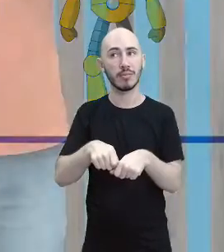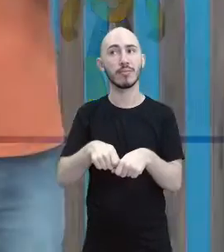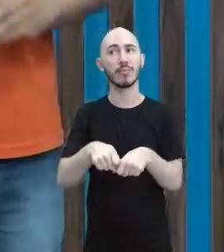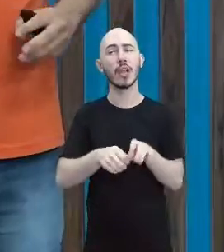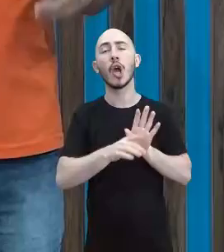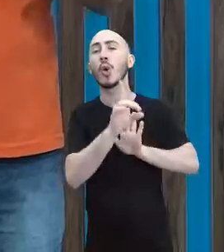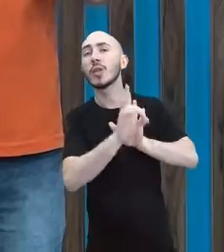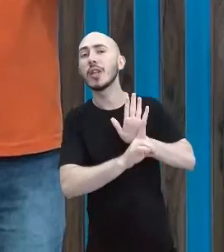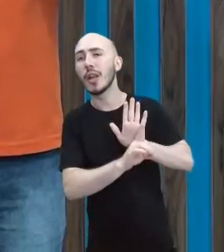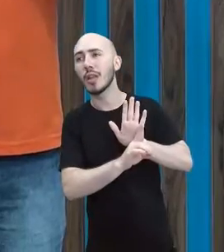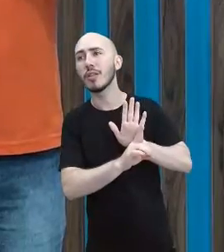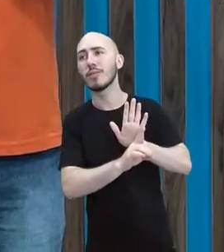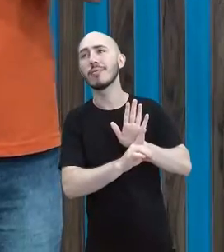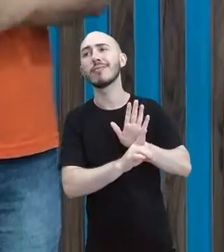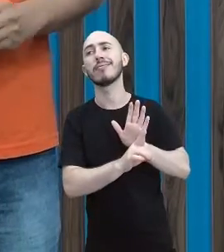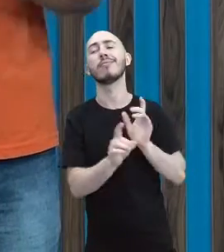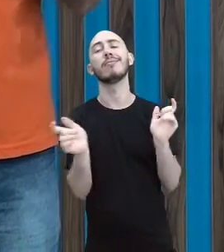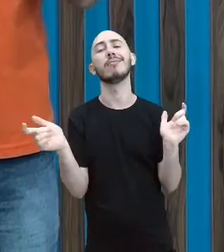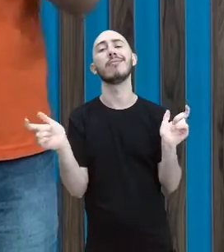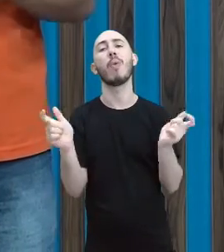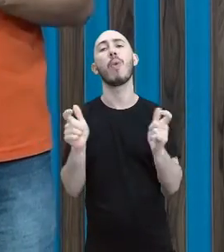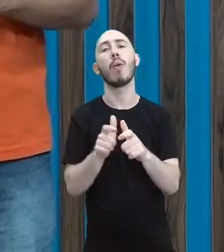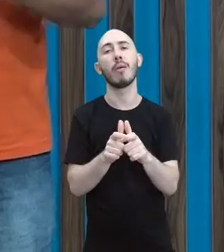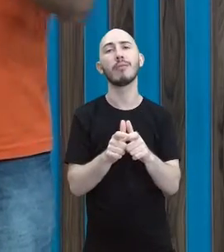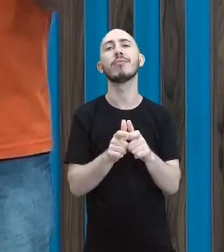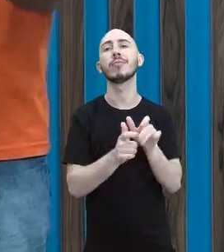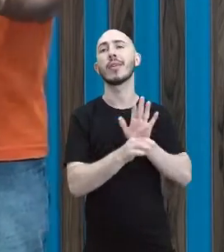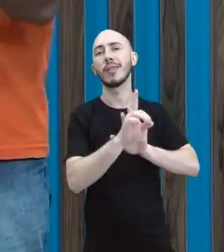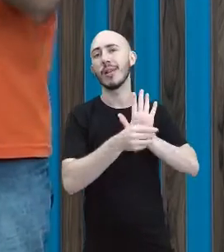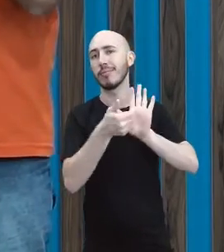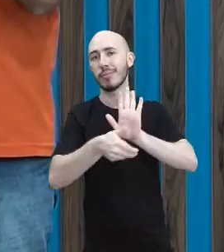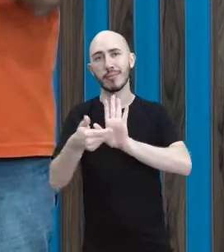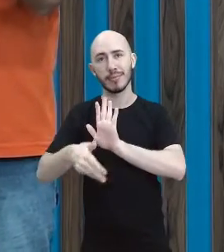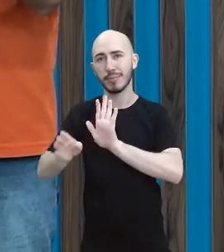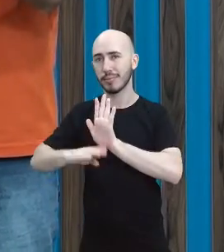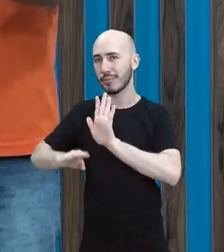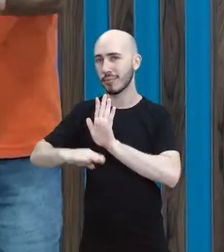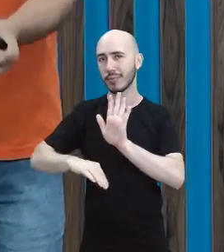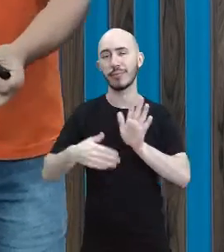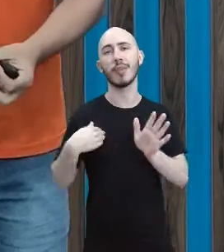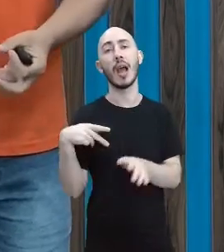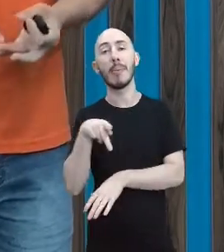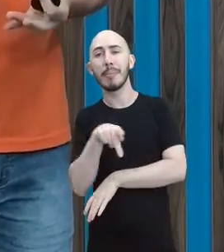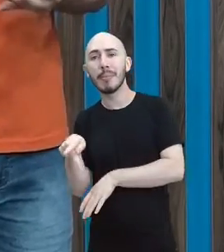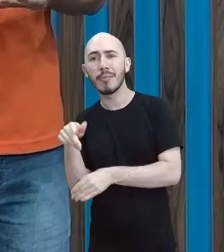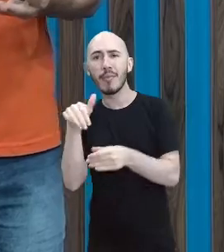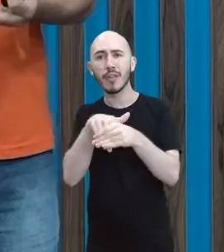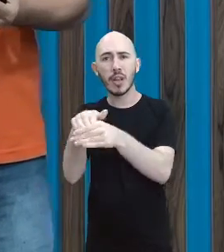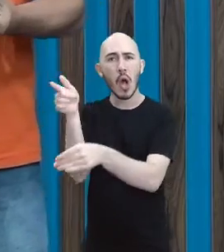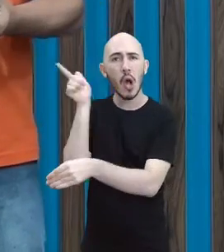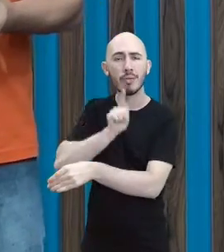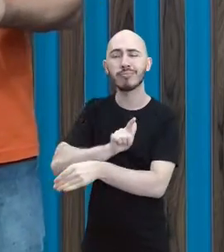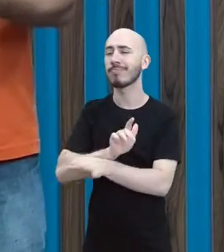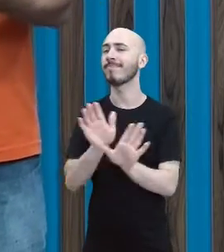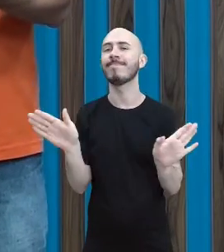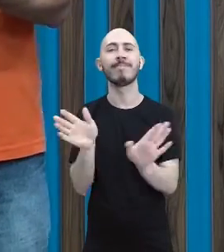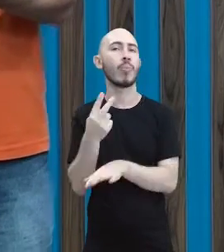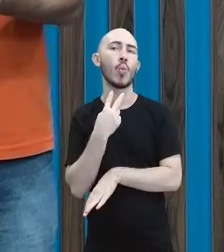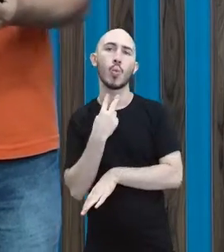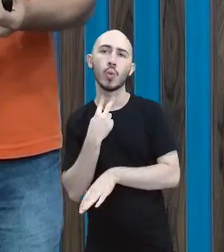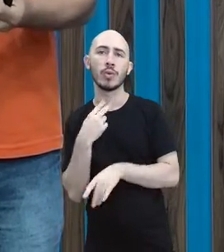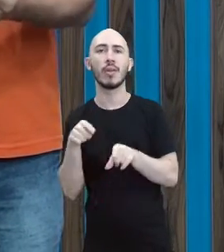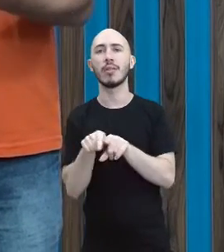direito às eleições foram bastante cerceados, cortados, né? Não podia mais eleger presidente, não podia mais eleger